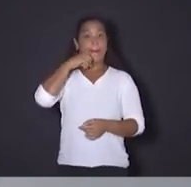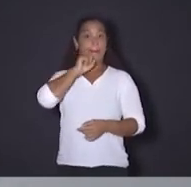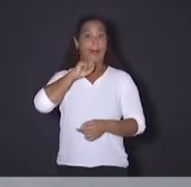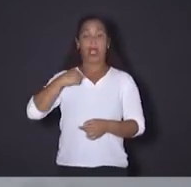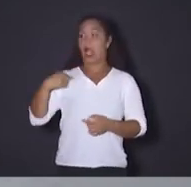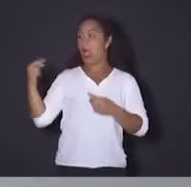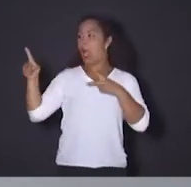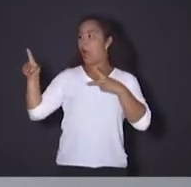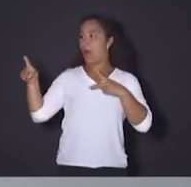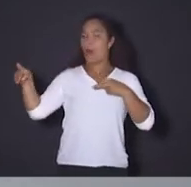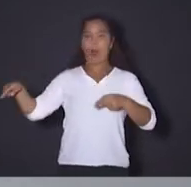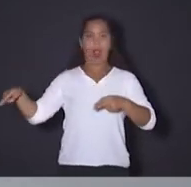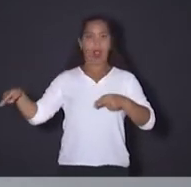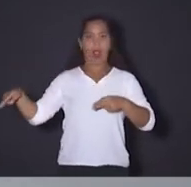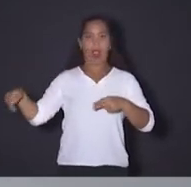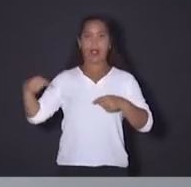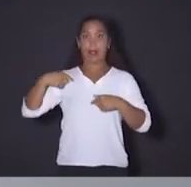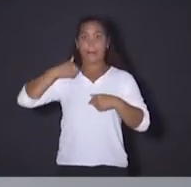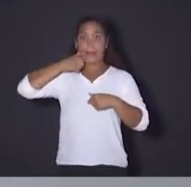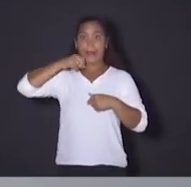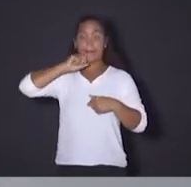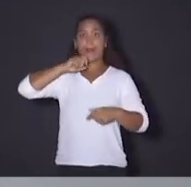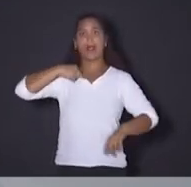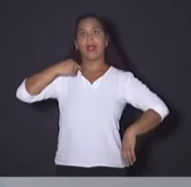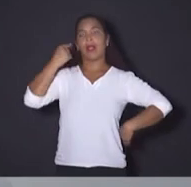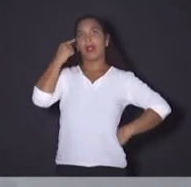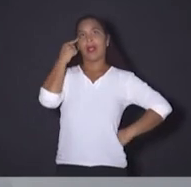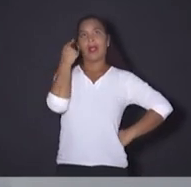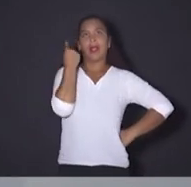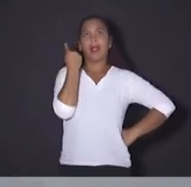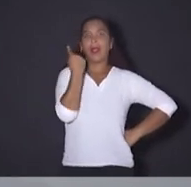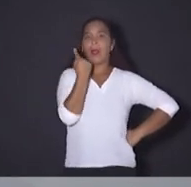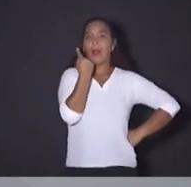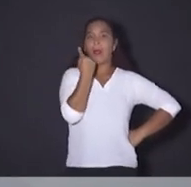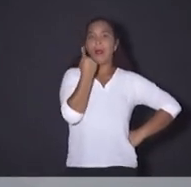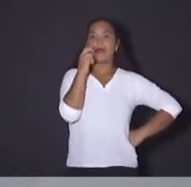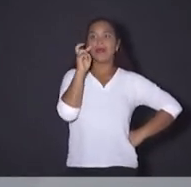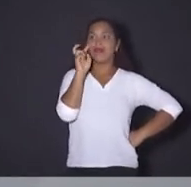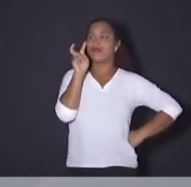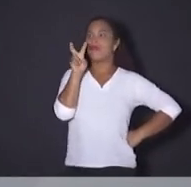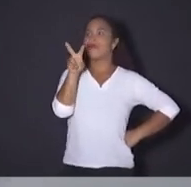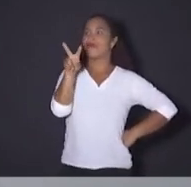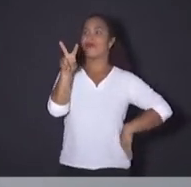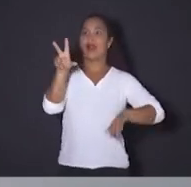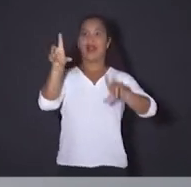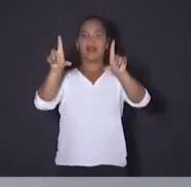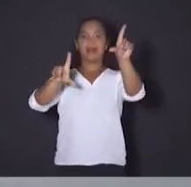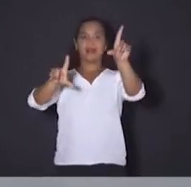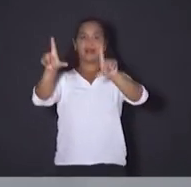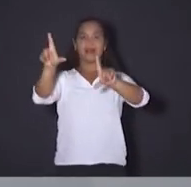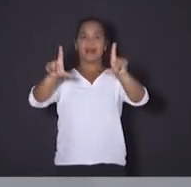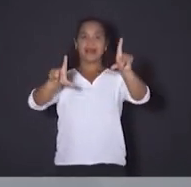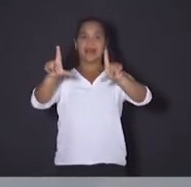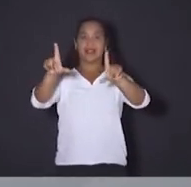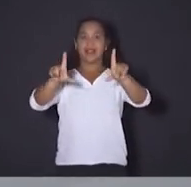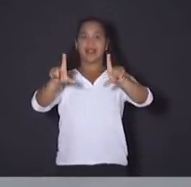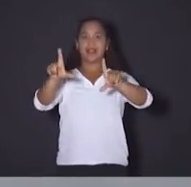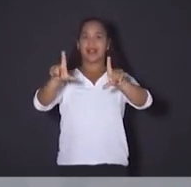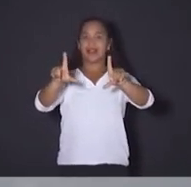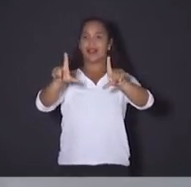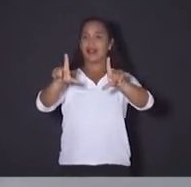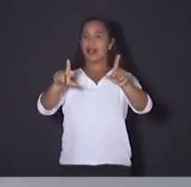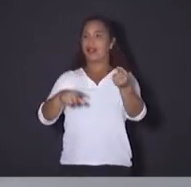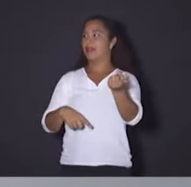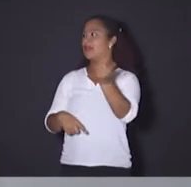achava surpreendente a possibilidade de ver na televisão uma pessoa fala na tela com outra